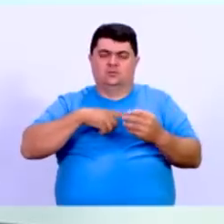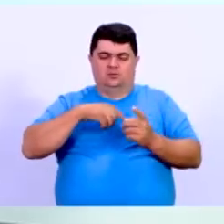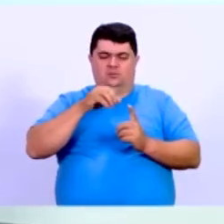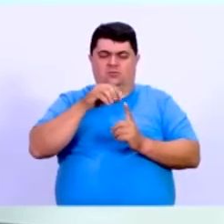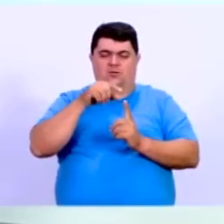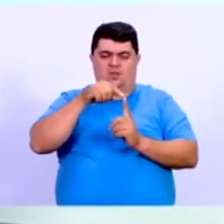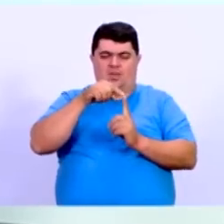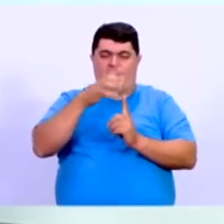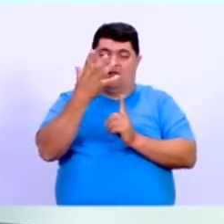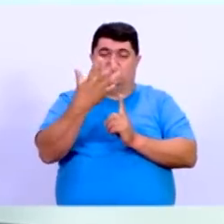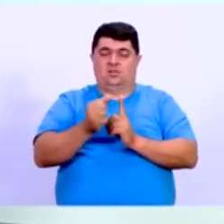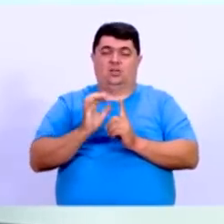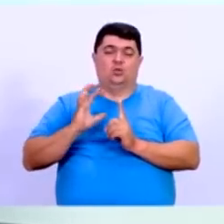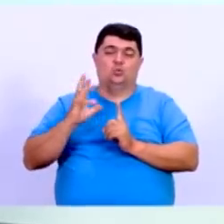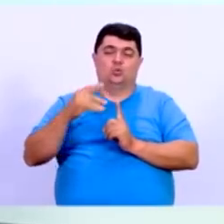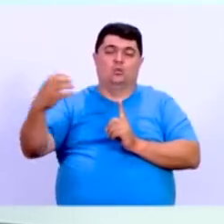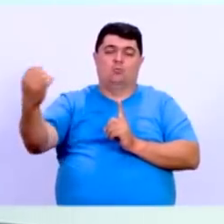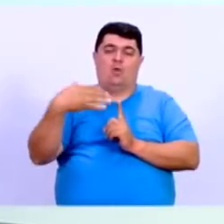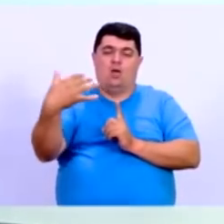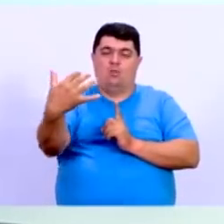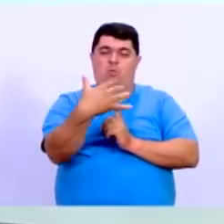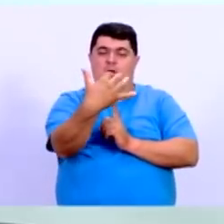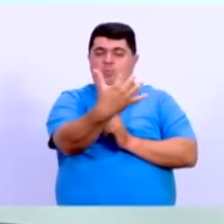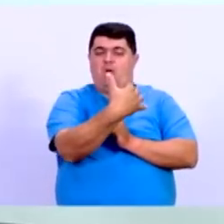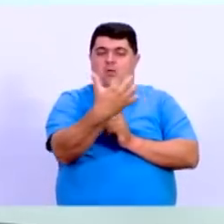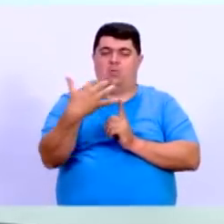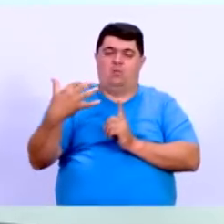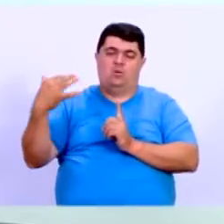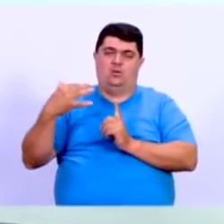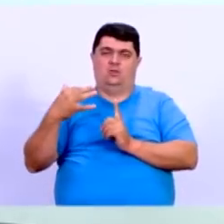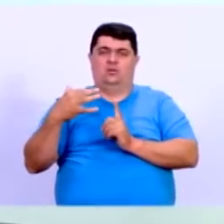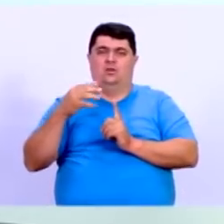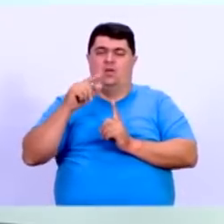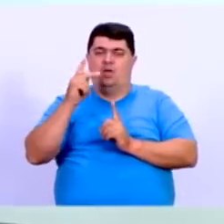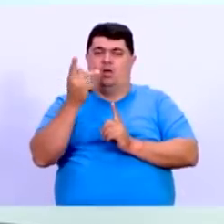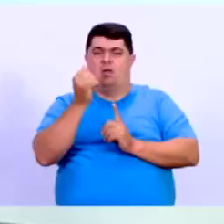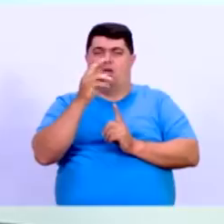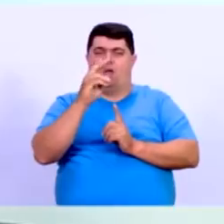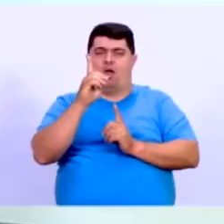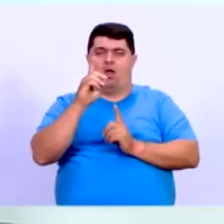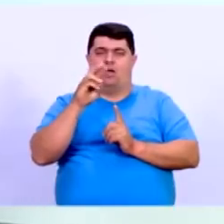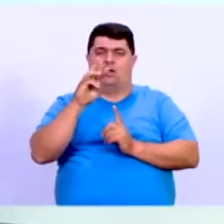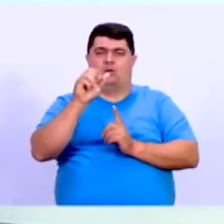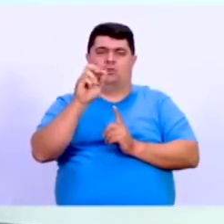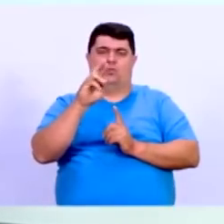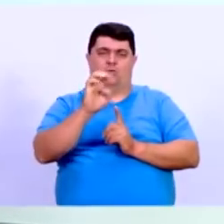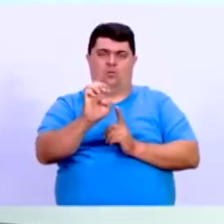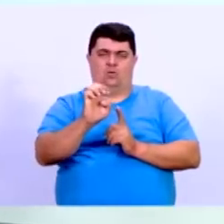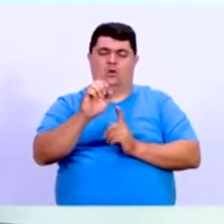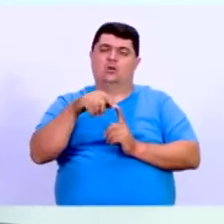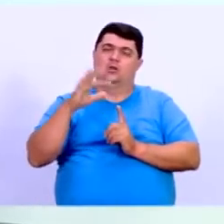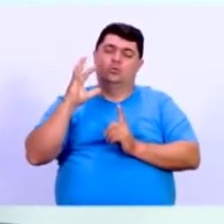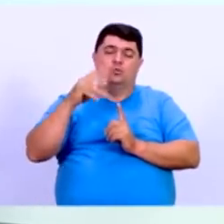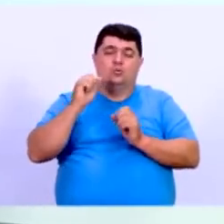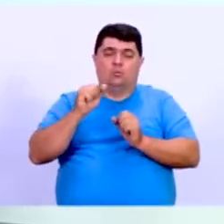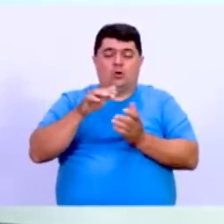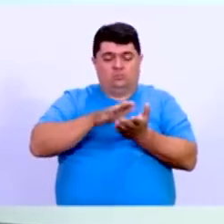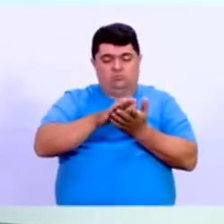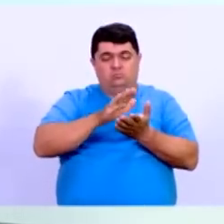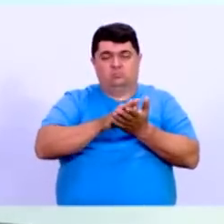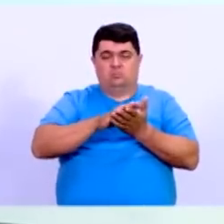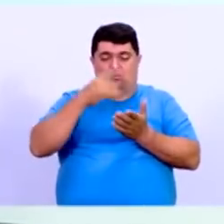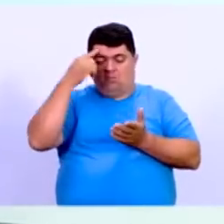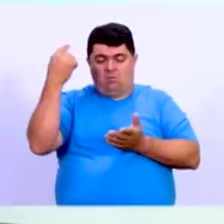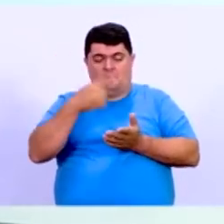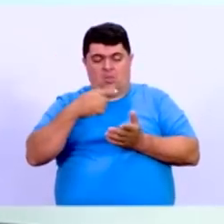o serviço de impressão. Tá? Então, a impressora é o hardware em si. E aí eu vou compartilhar essa impressora para os 5 computadores. Tá?